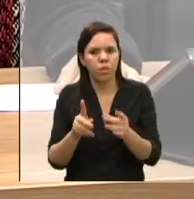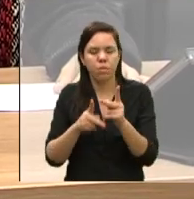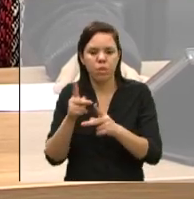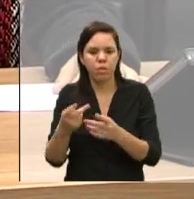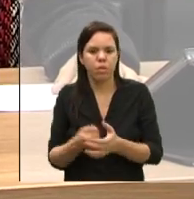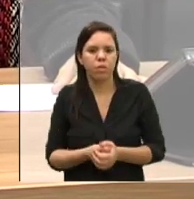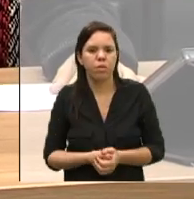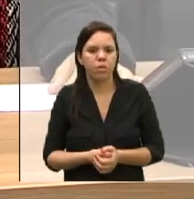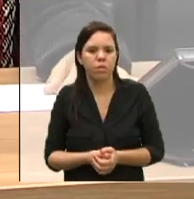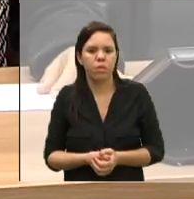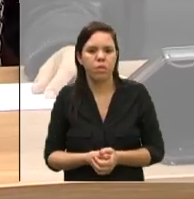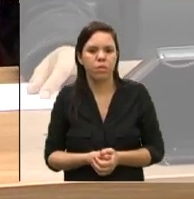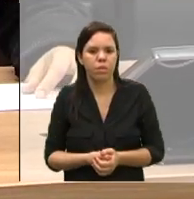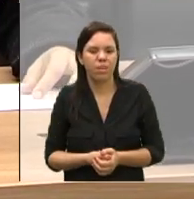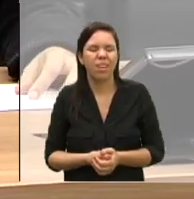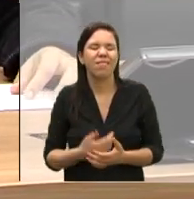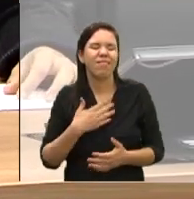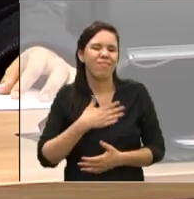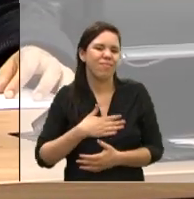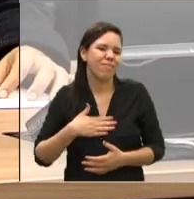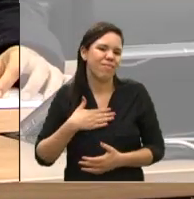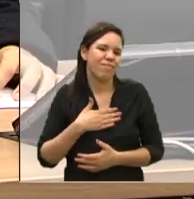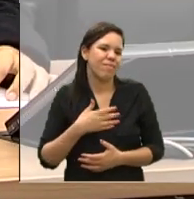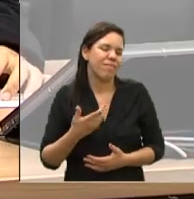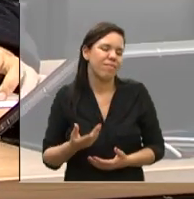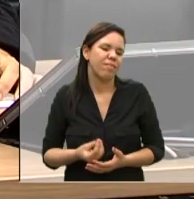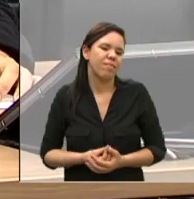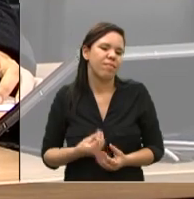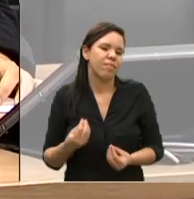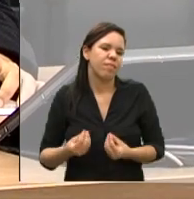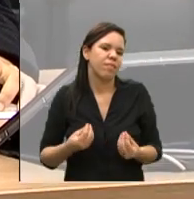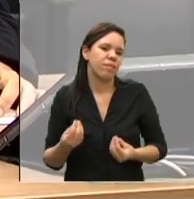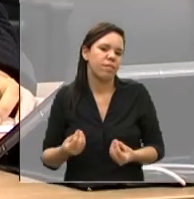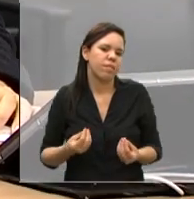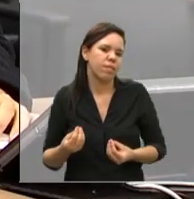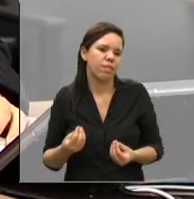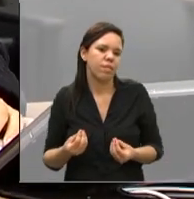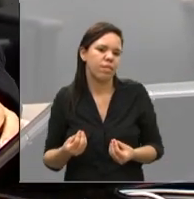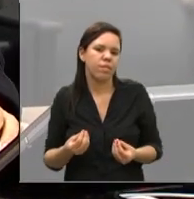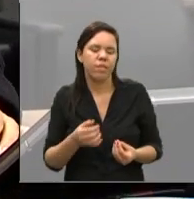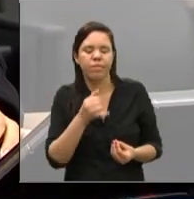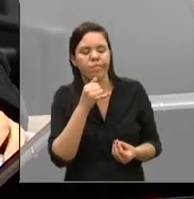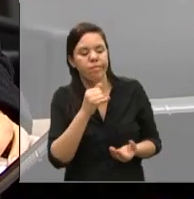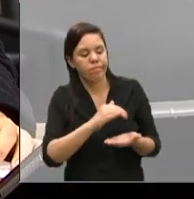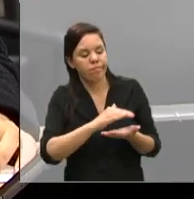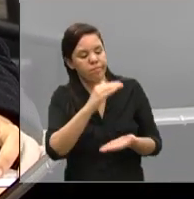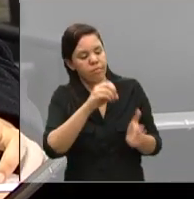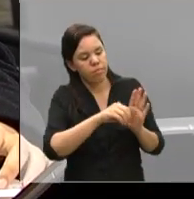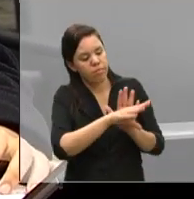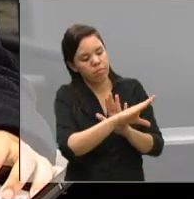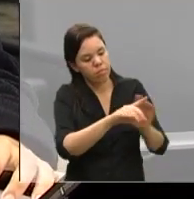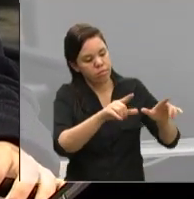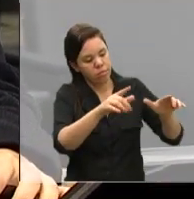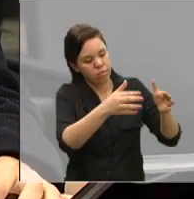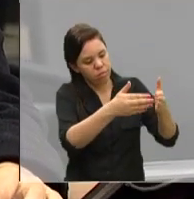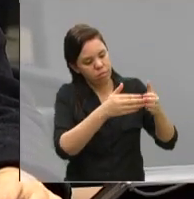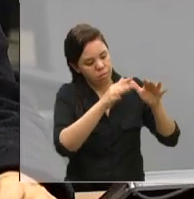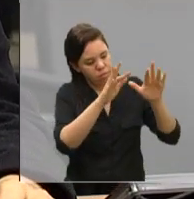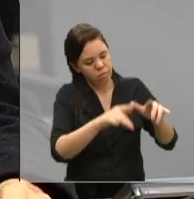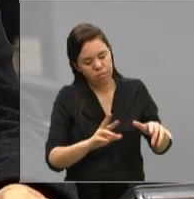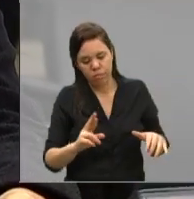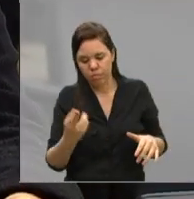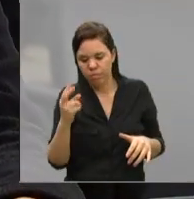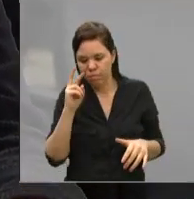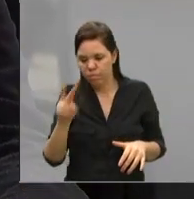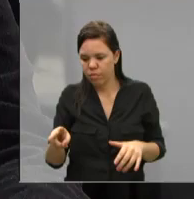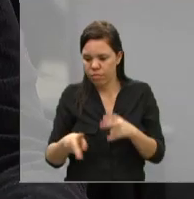A senhora disse, é um trabalho gratificante. Como que é encaminhar um requerimento, uma indicação e de repente ver o resultado e a